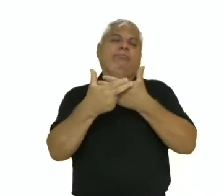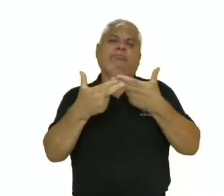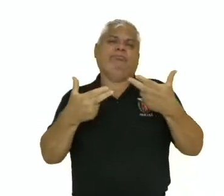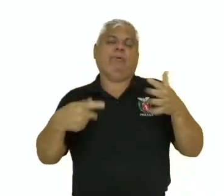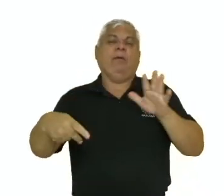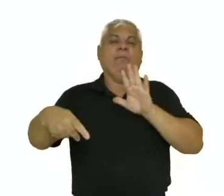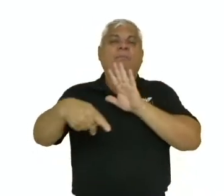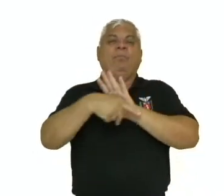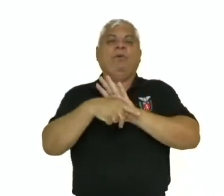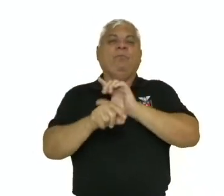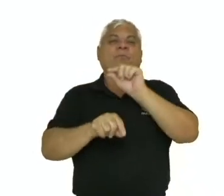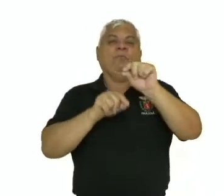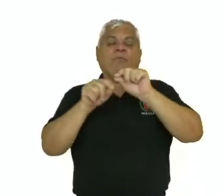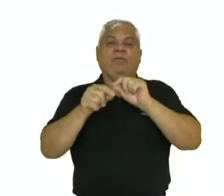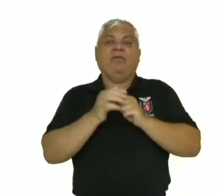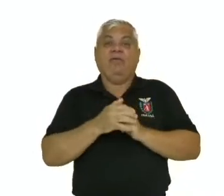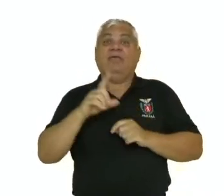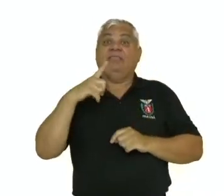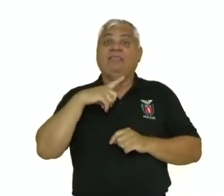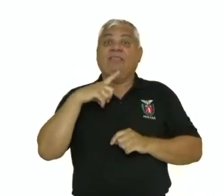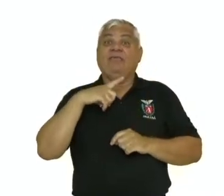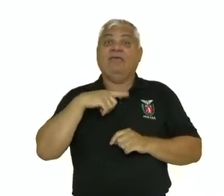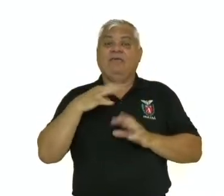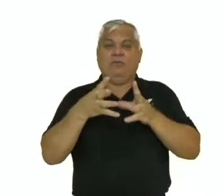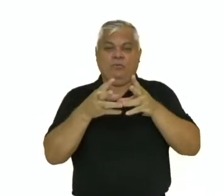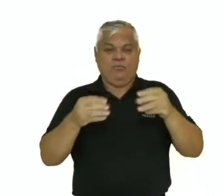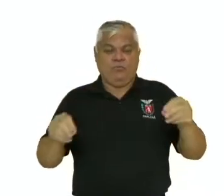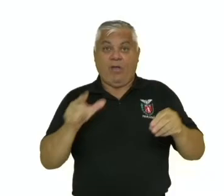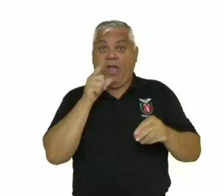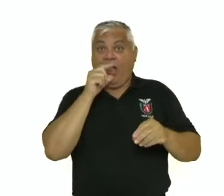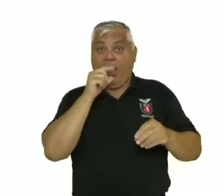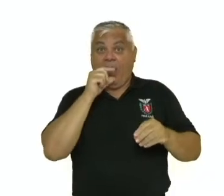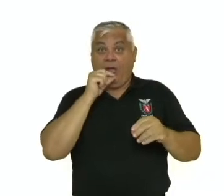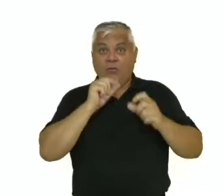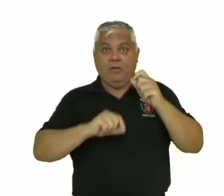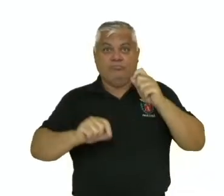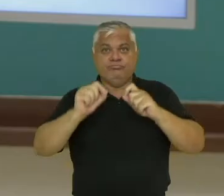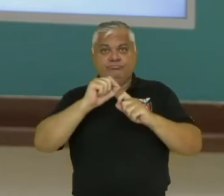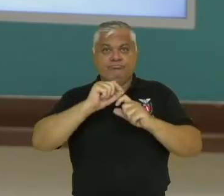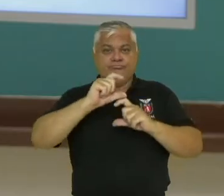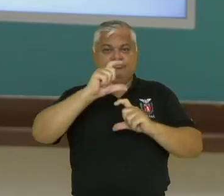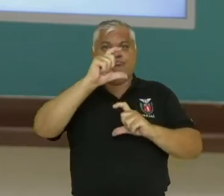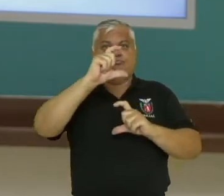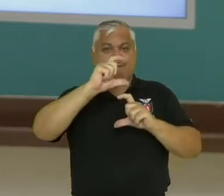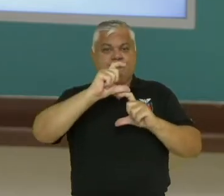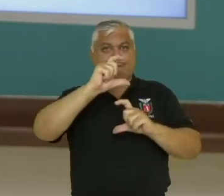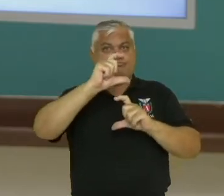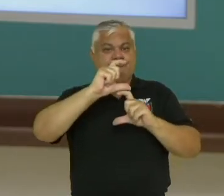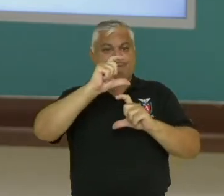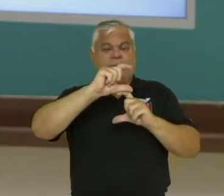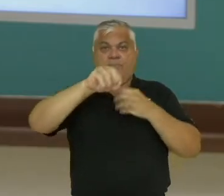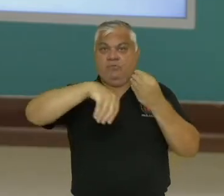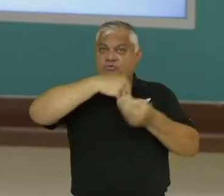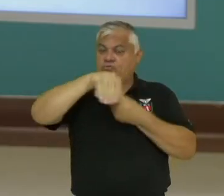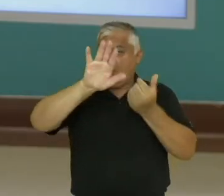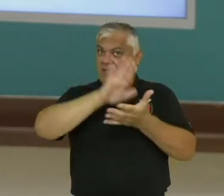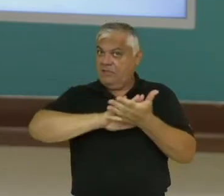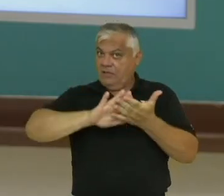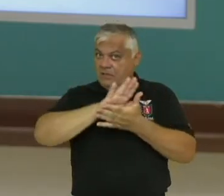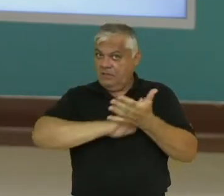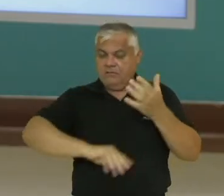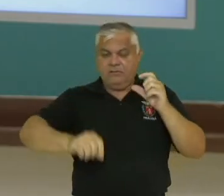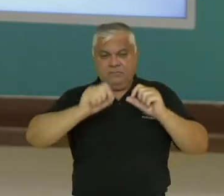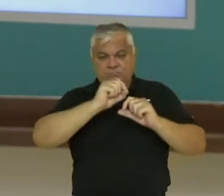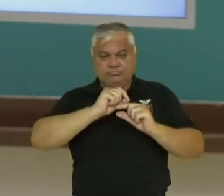caracterizam principalmente por sua baixa solubilidade em água. Opa! Baixa solubilidade em água, não se mistura com a